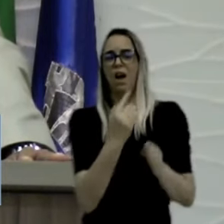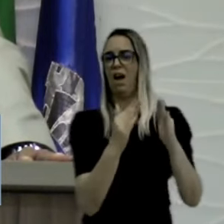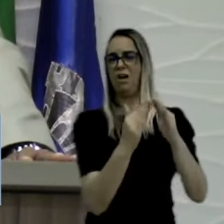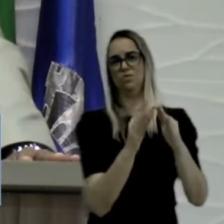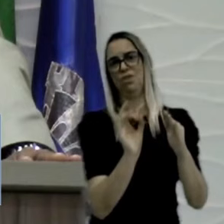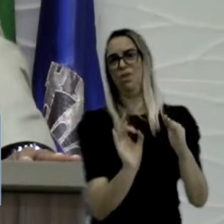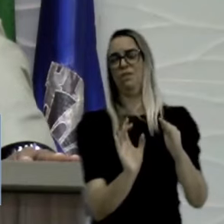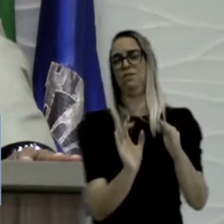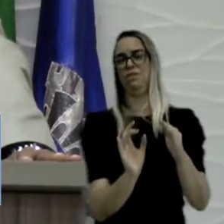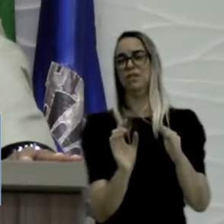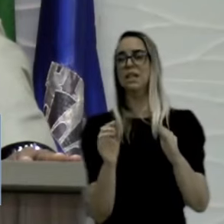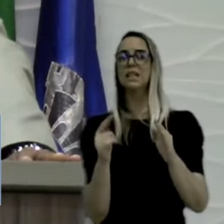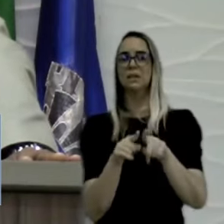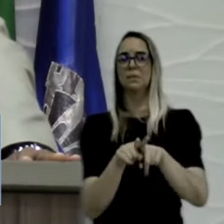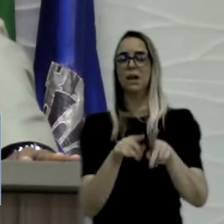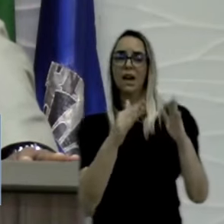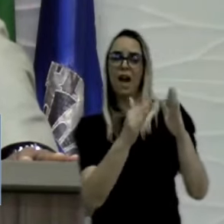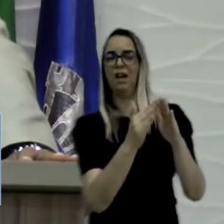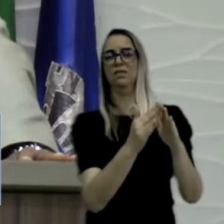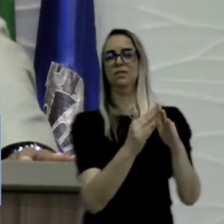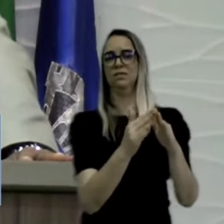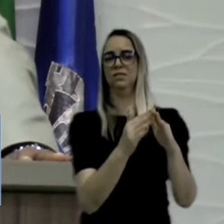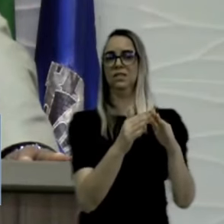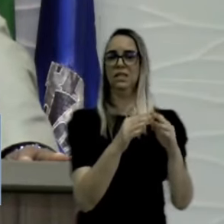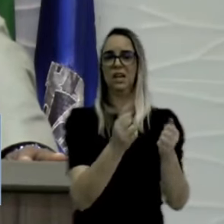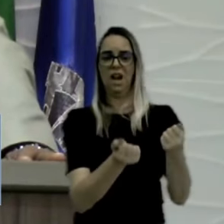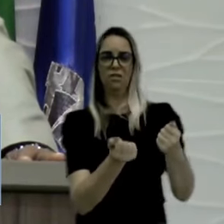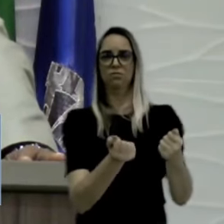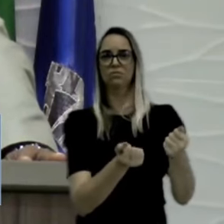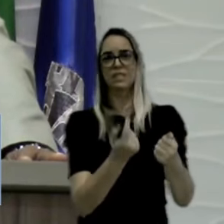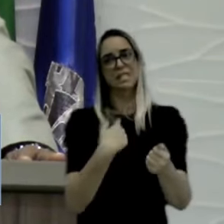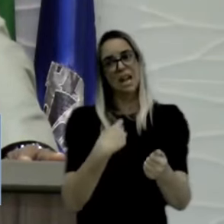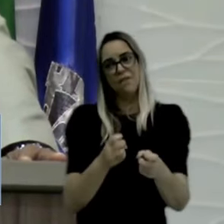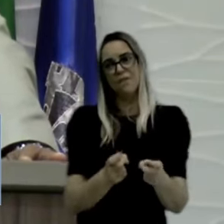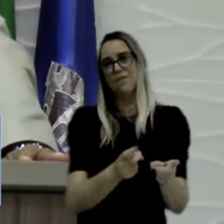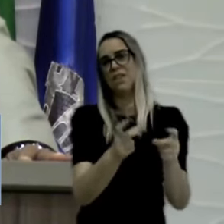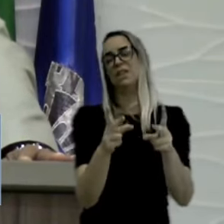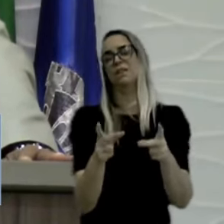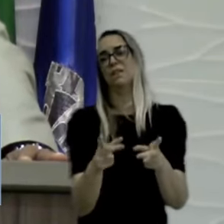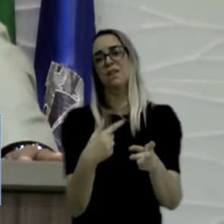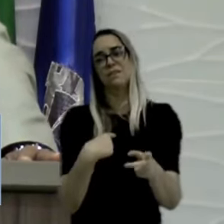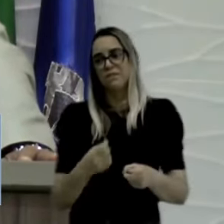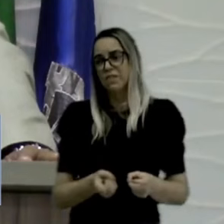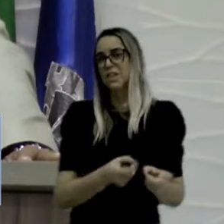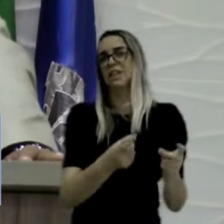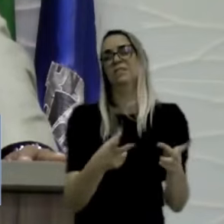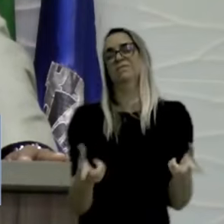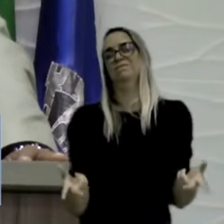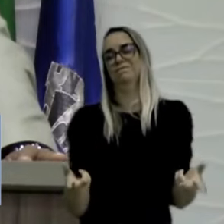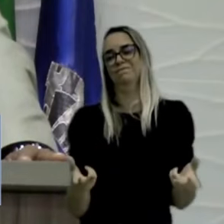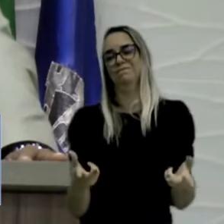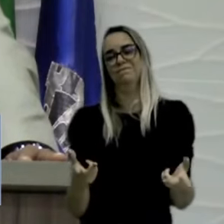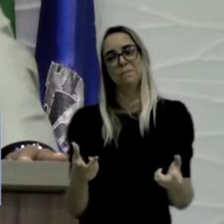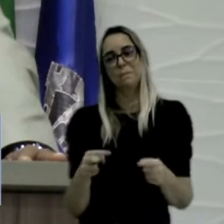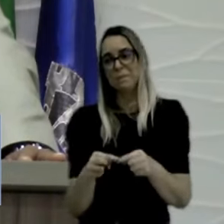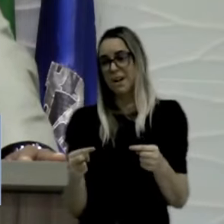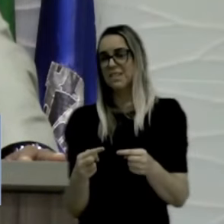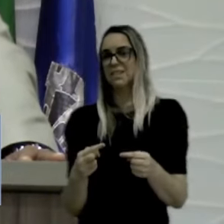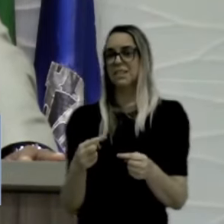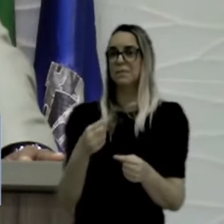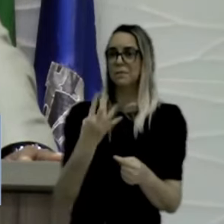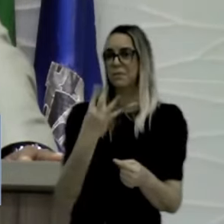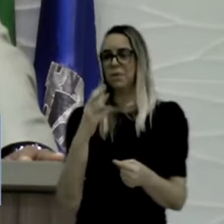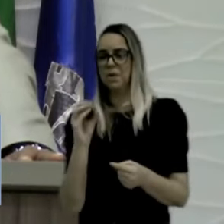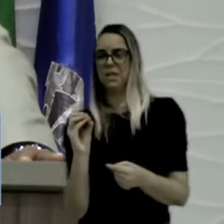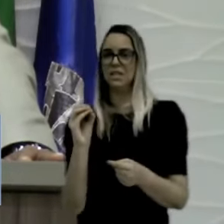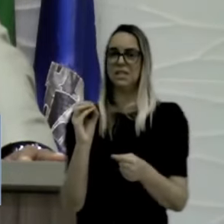financiada por a Caixa. Se eu vendesse e desse para fazer a cirurgia dela, já tinha vendido, mas só que não adianta. Que vai dar em torno de 40, 50